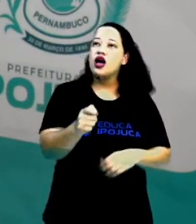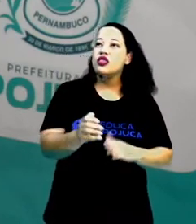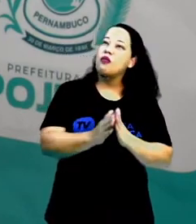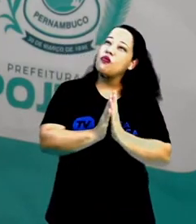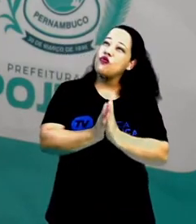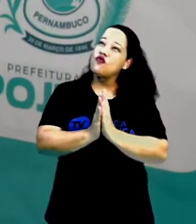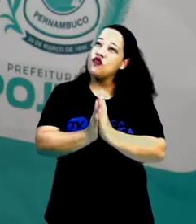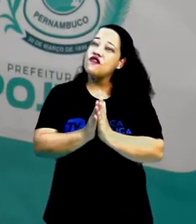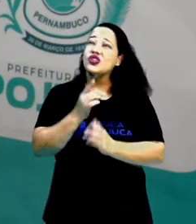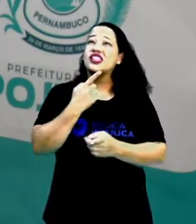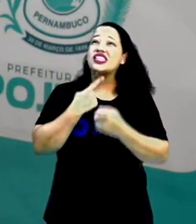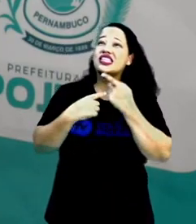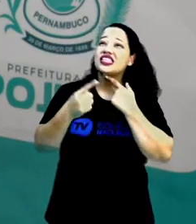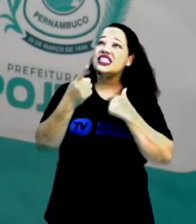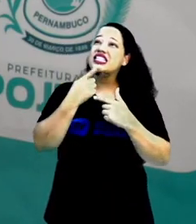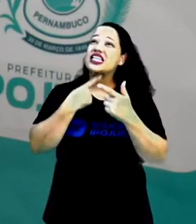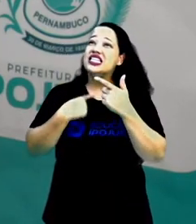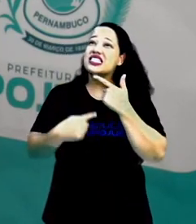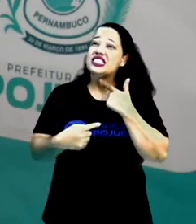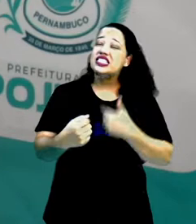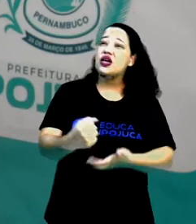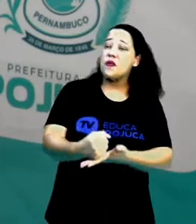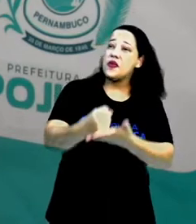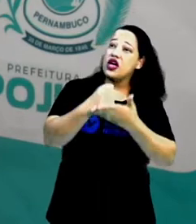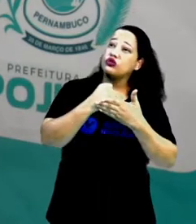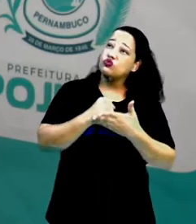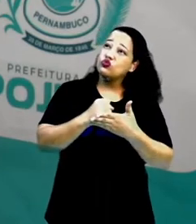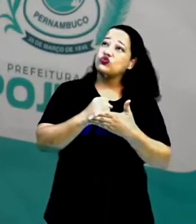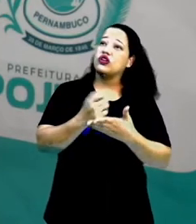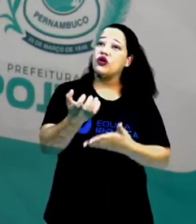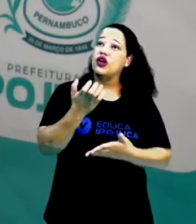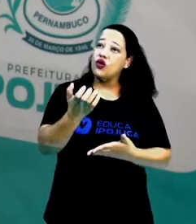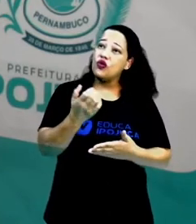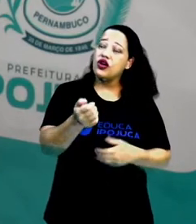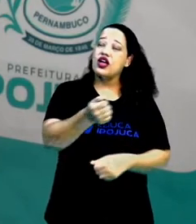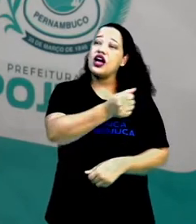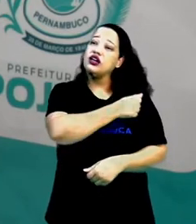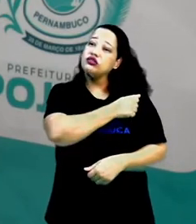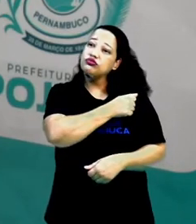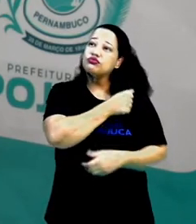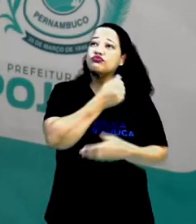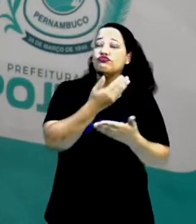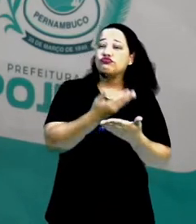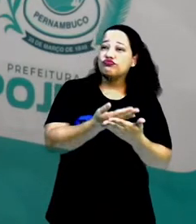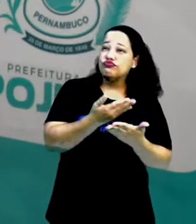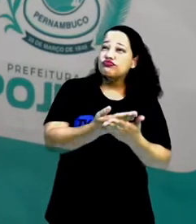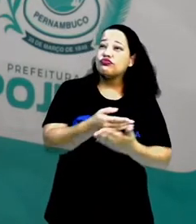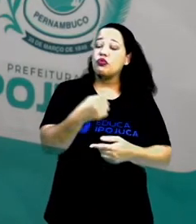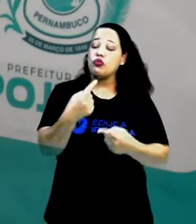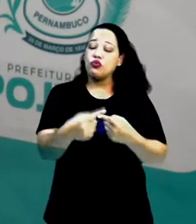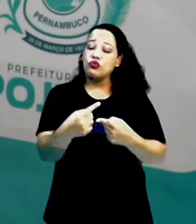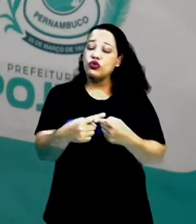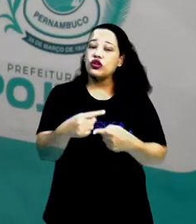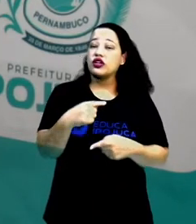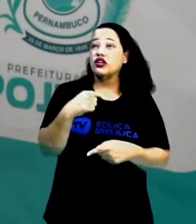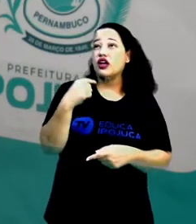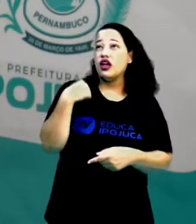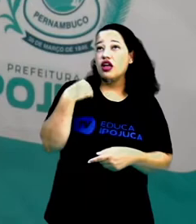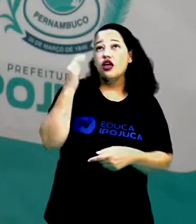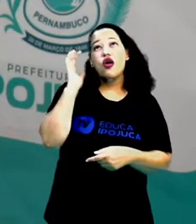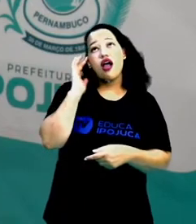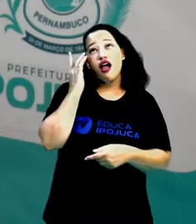o meu desejo. Eu quero ser um estudante. Mesmo achando que fada